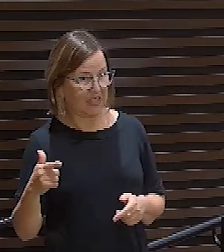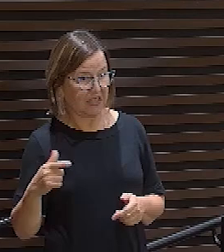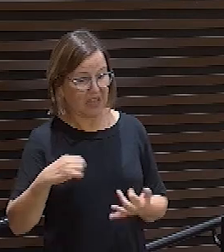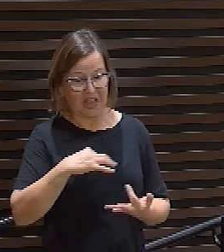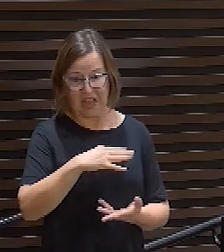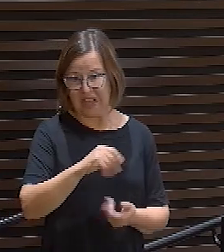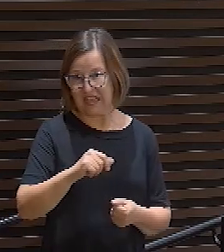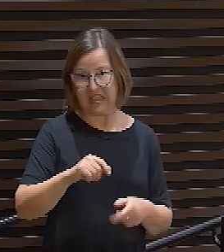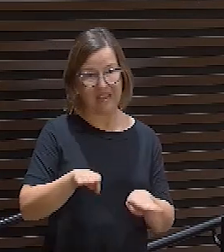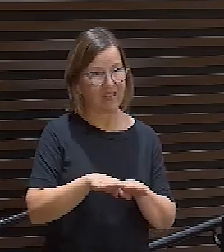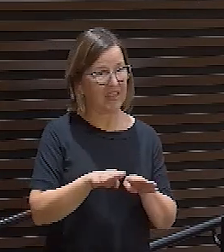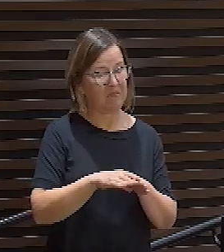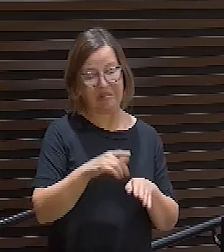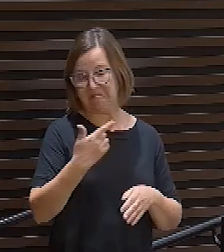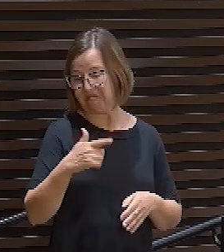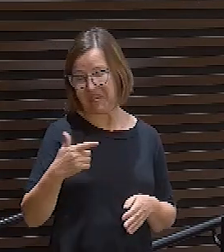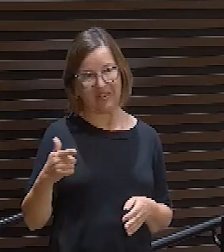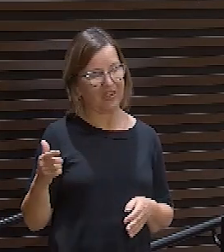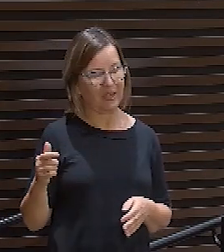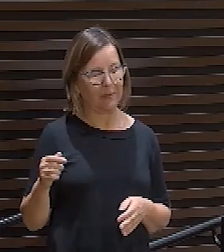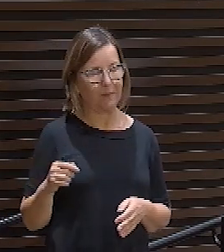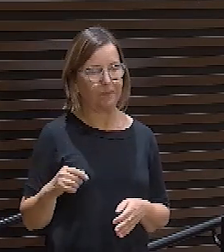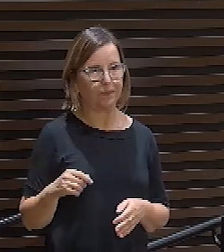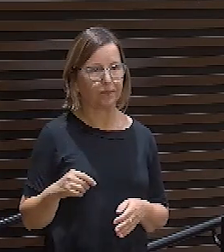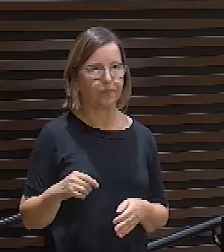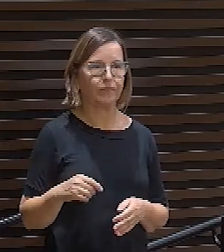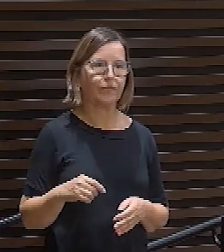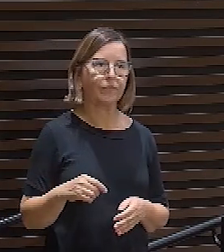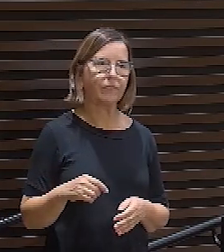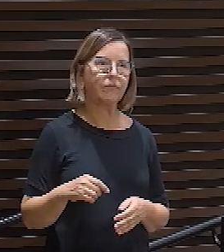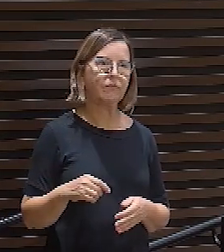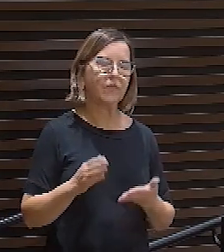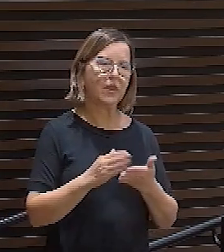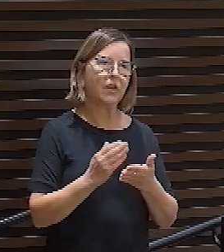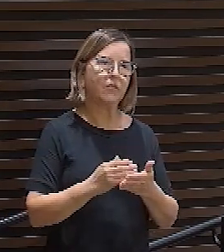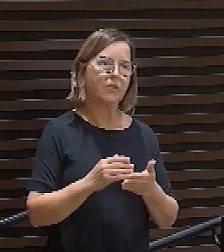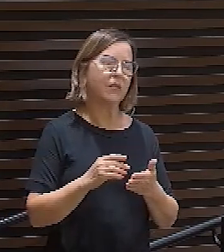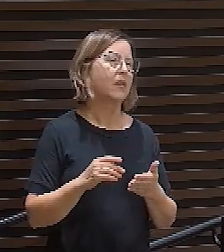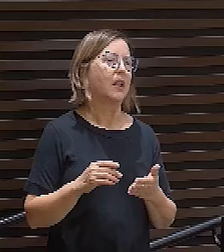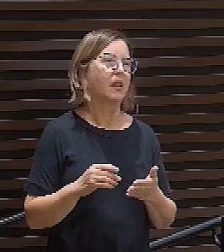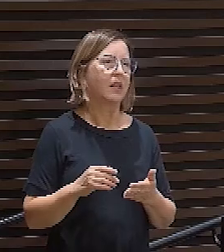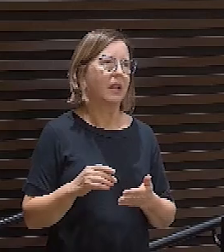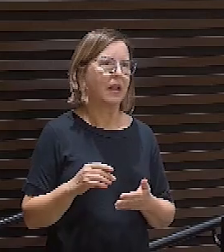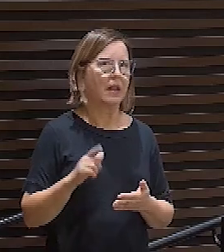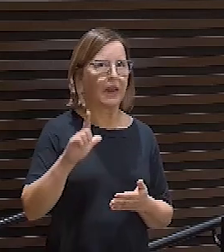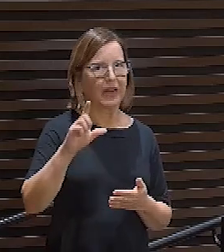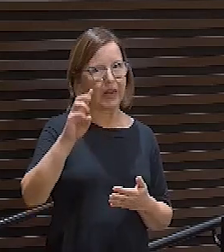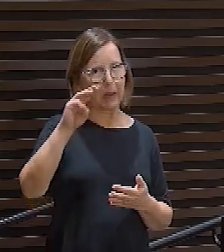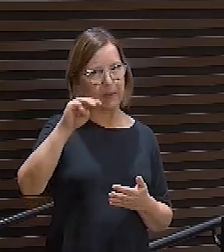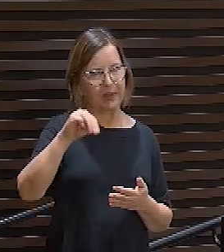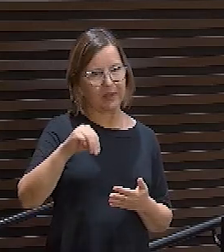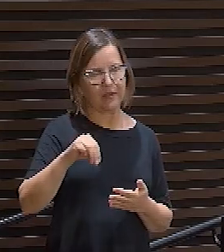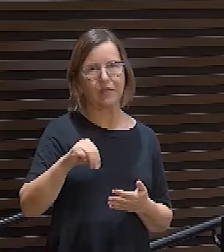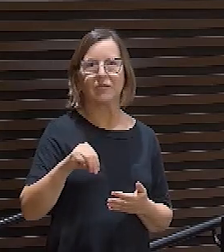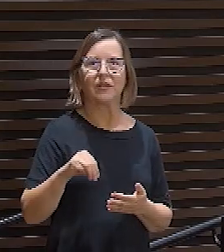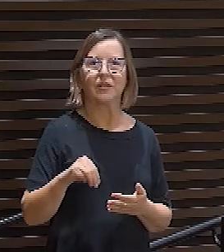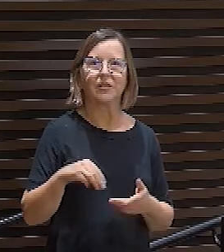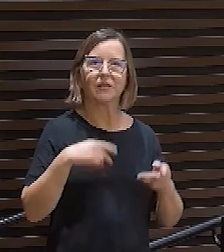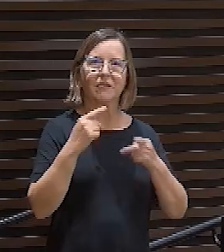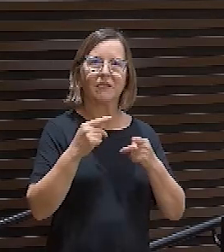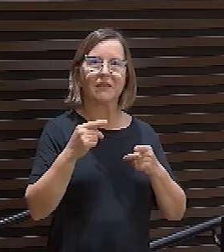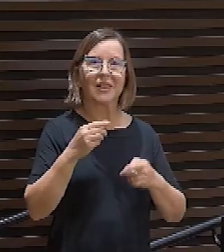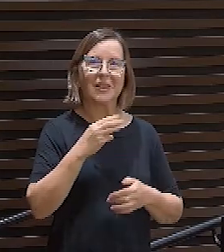existiria. O texto de Lamentações, capítulo 3, versículos 22 e 23, fala que as misericórdias